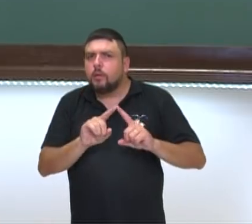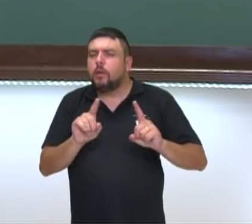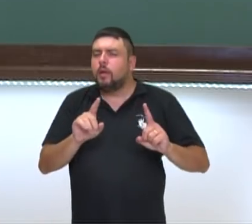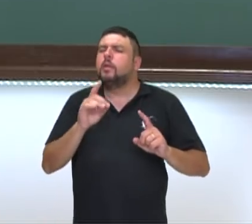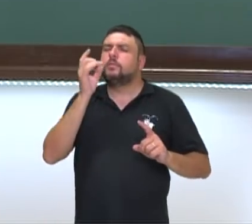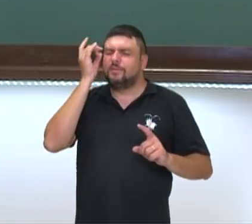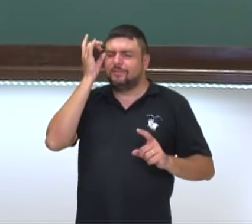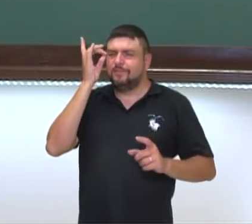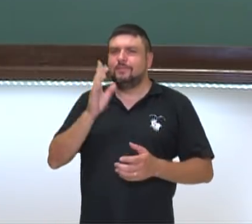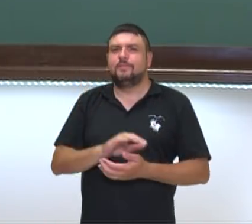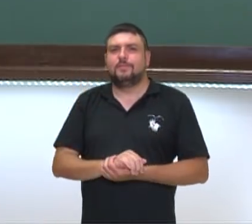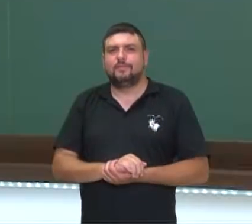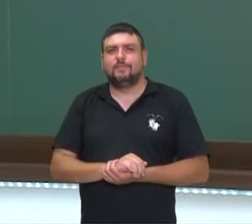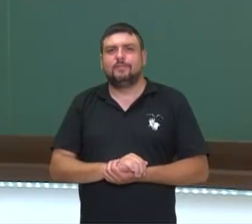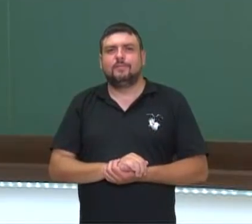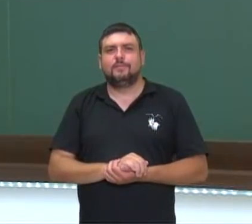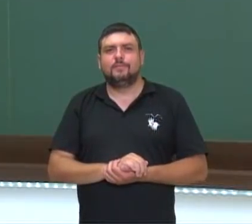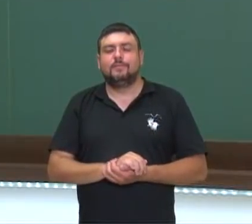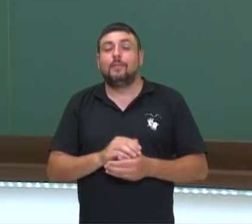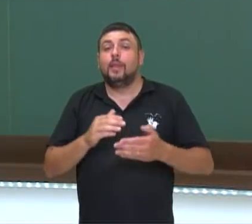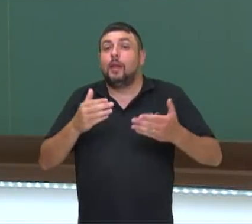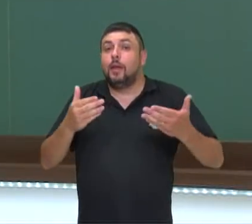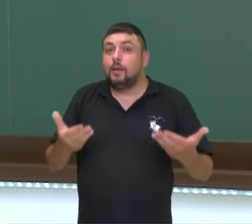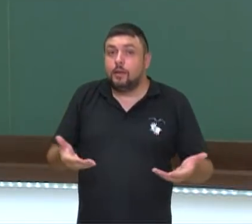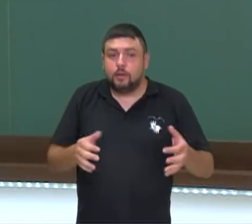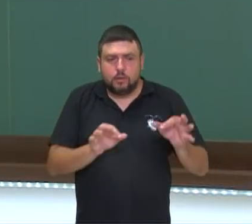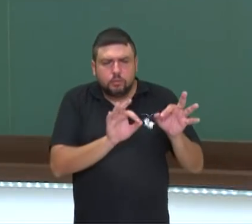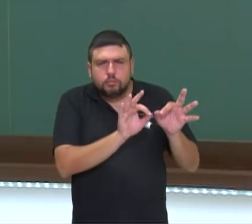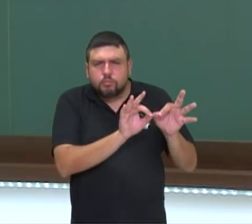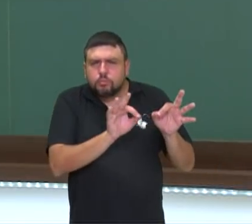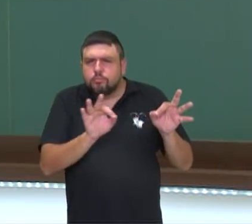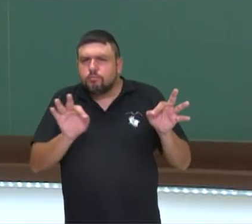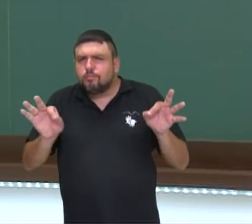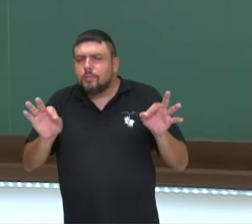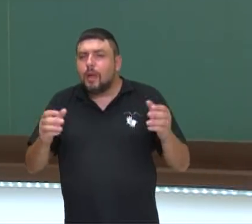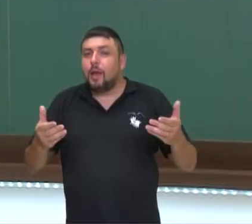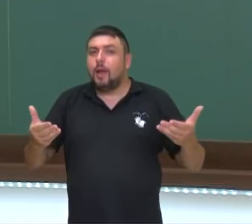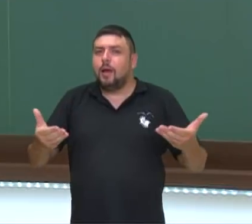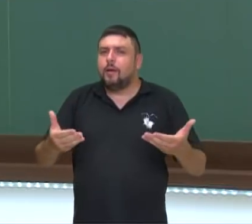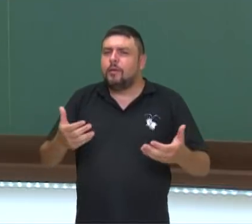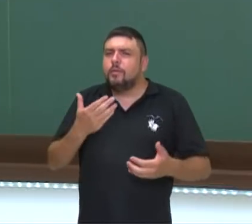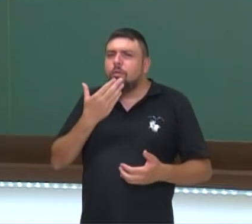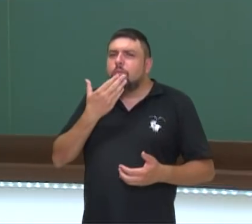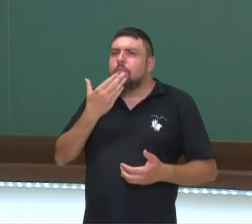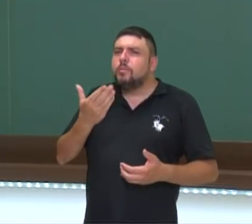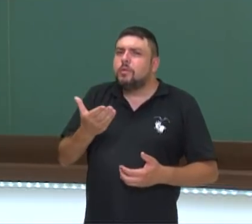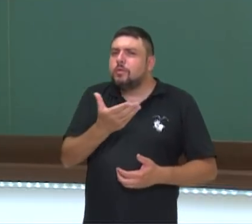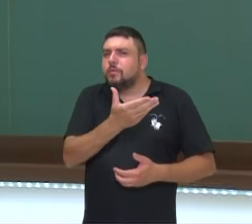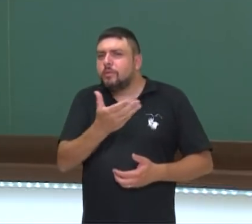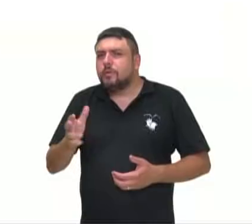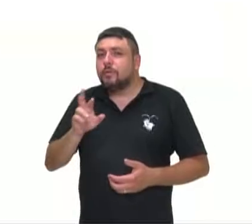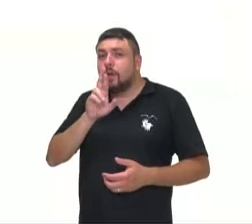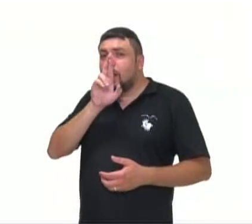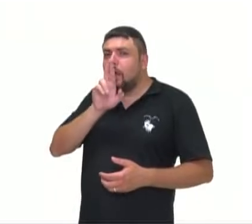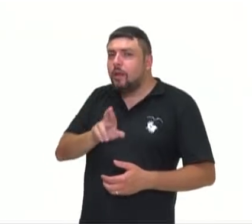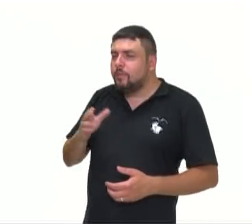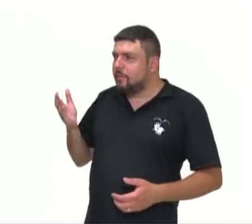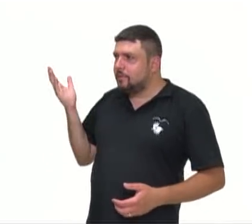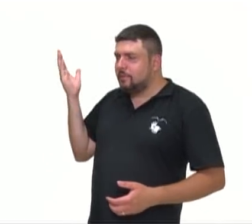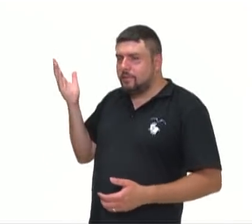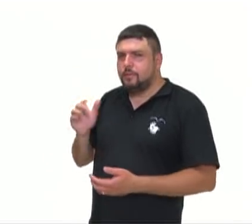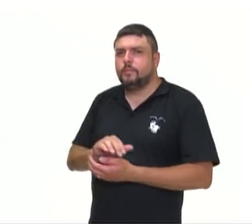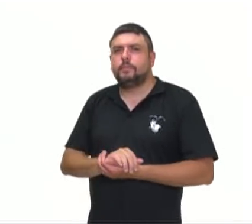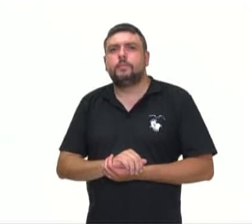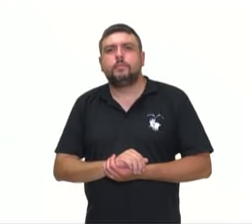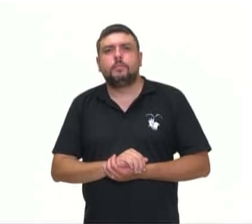construir. Observando uma reta numérica, eu vou pedir para que vocês façam esse exercício. Suponha que a